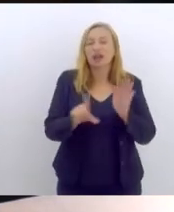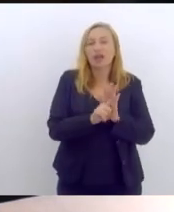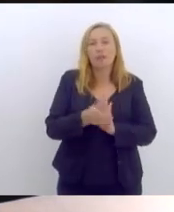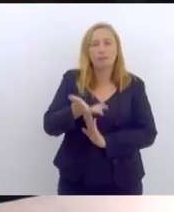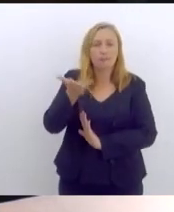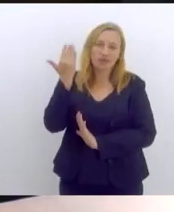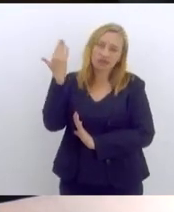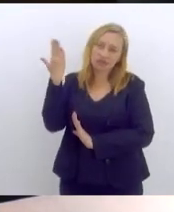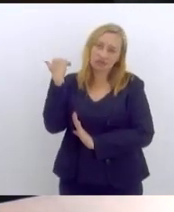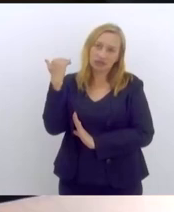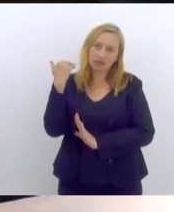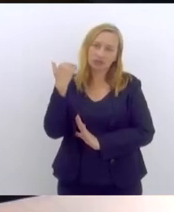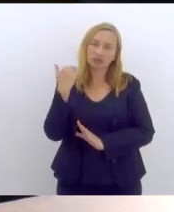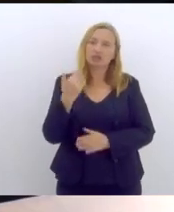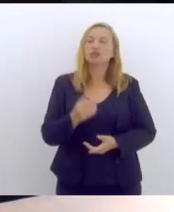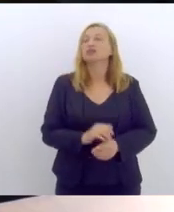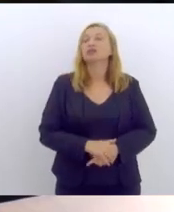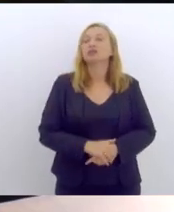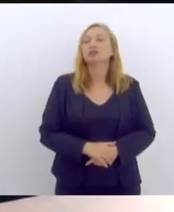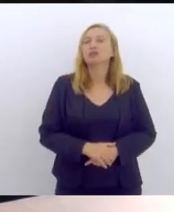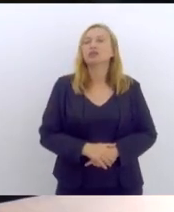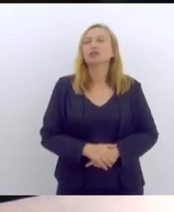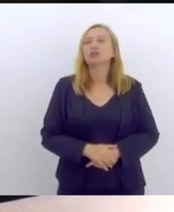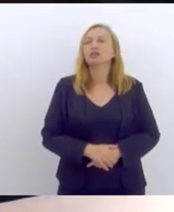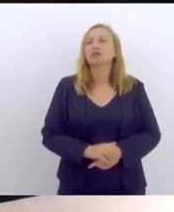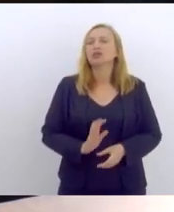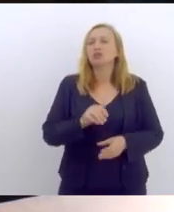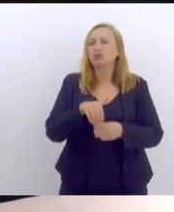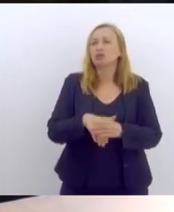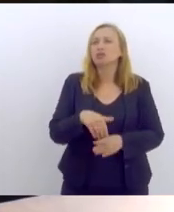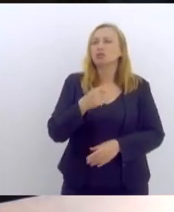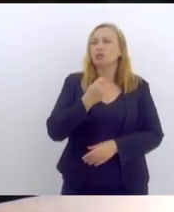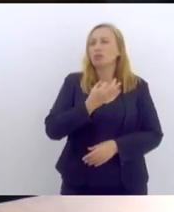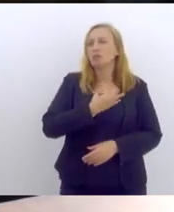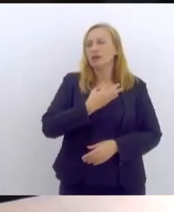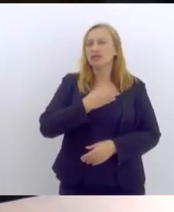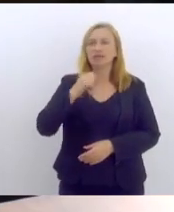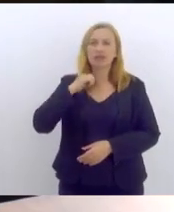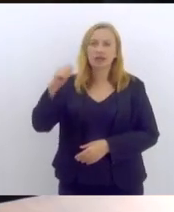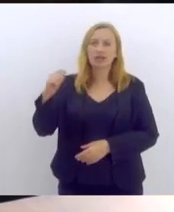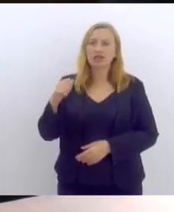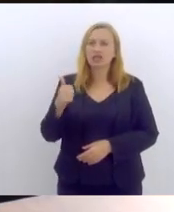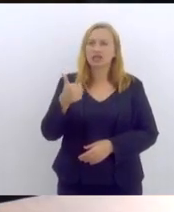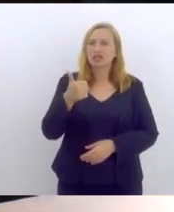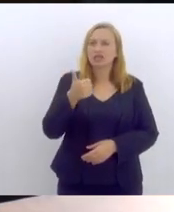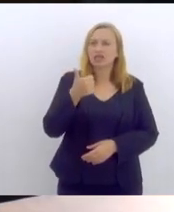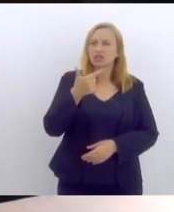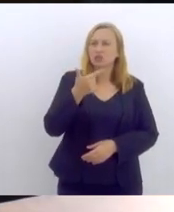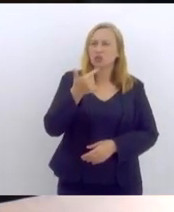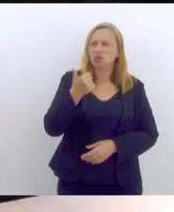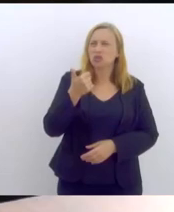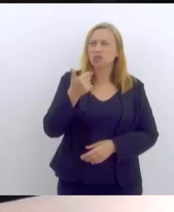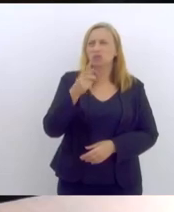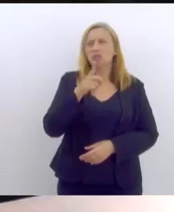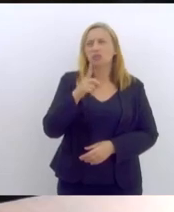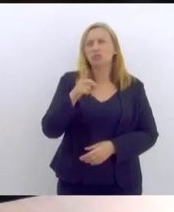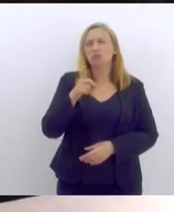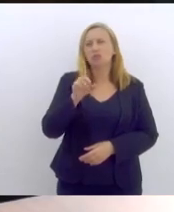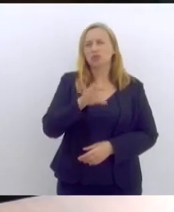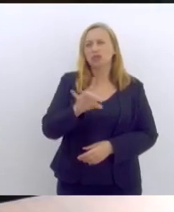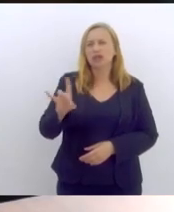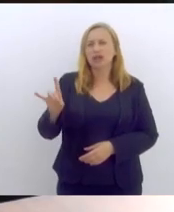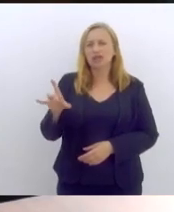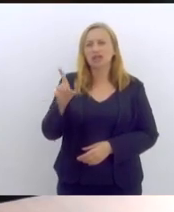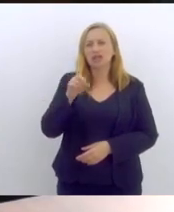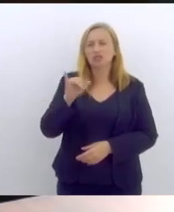passada, no final da mesma, se votou medalhas aqui, 10, 12 por dia, não dava nem